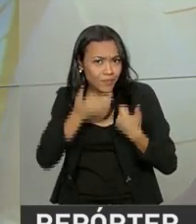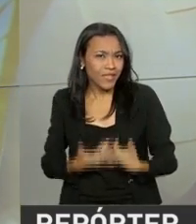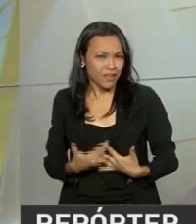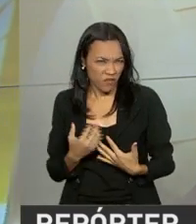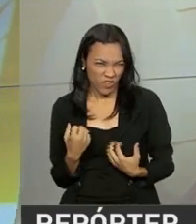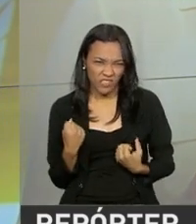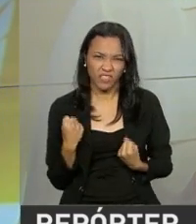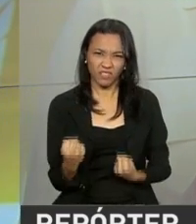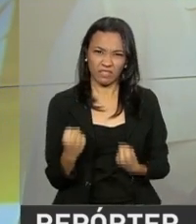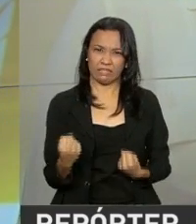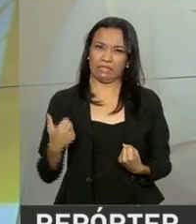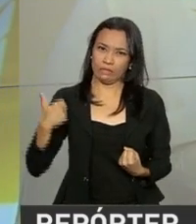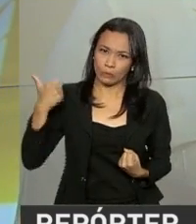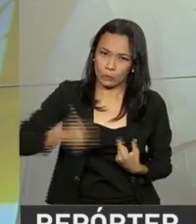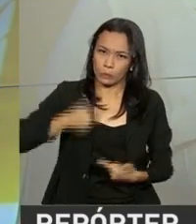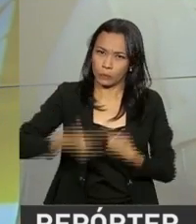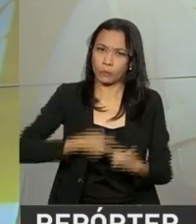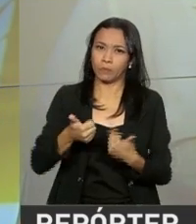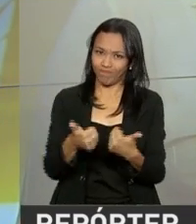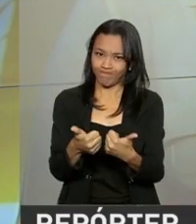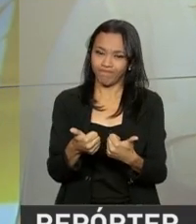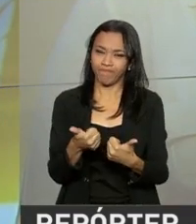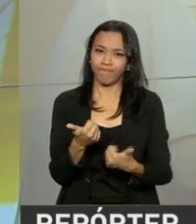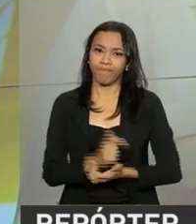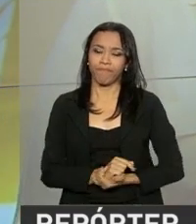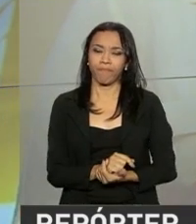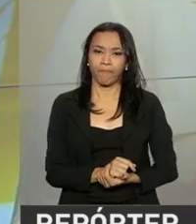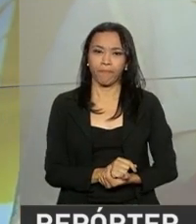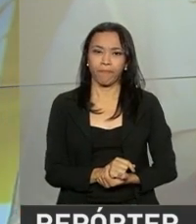raça essa medalha, hein?